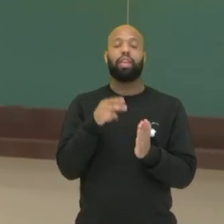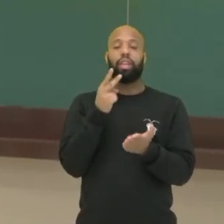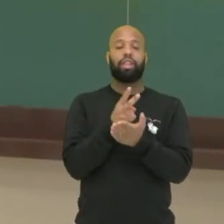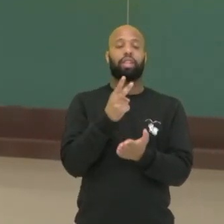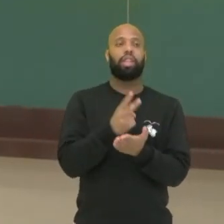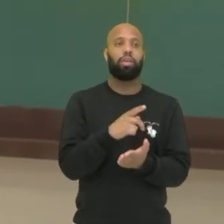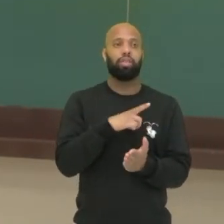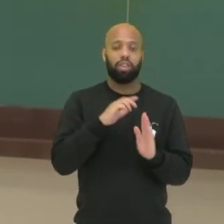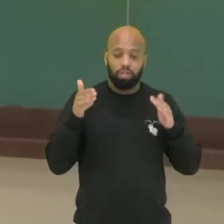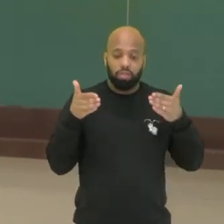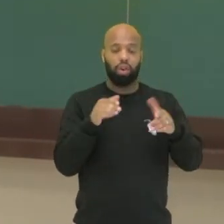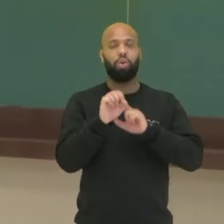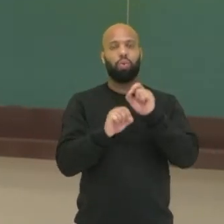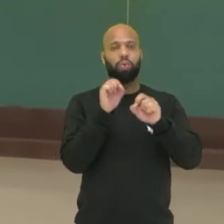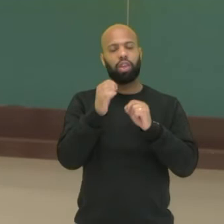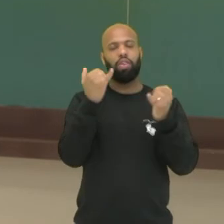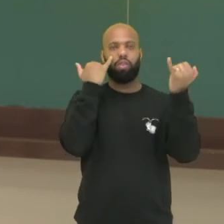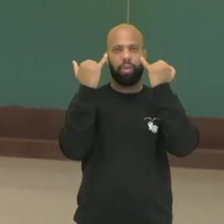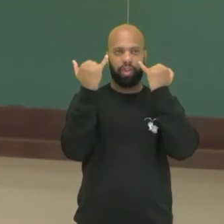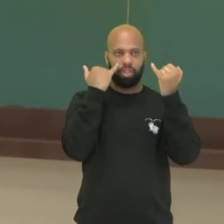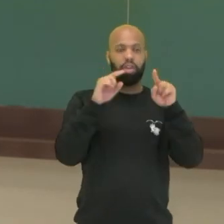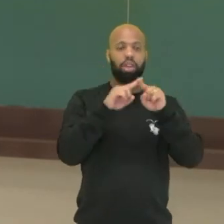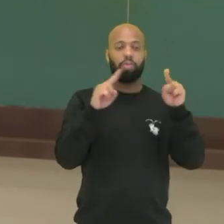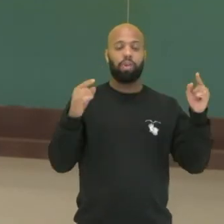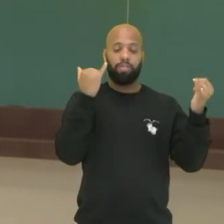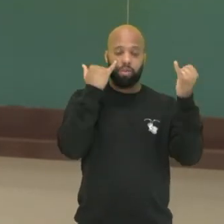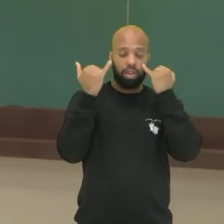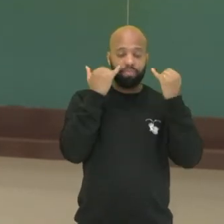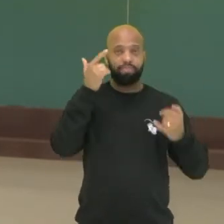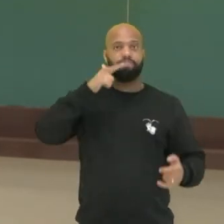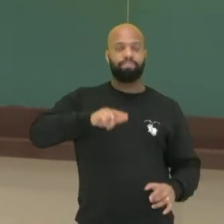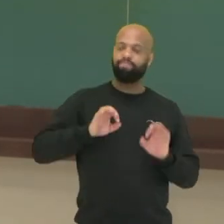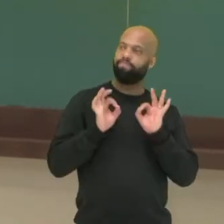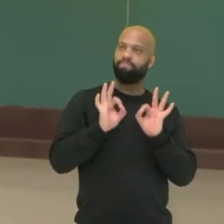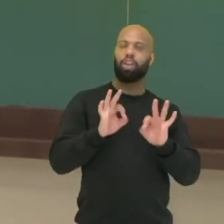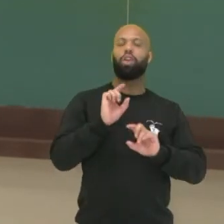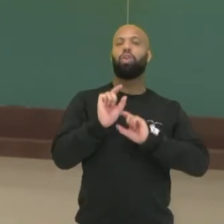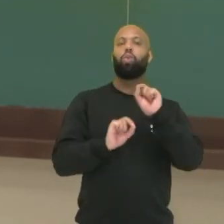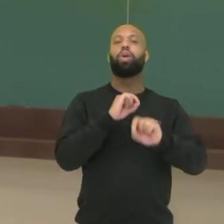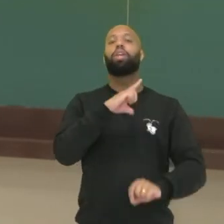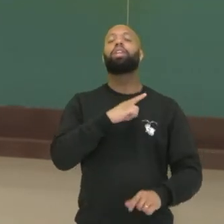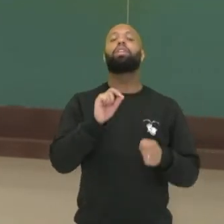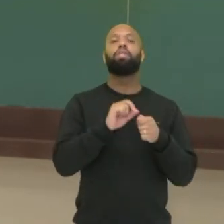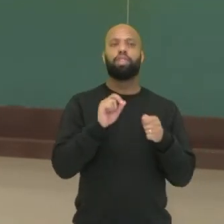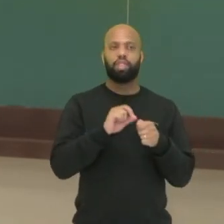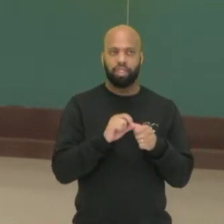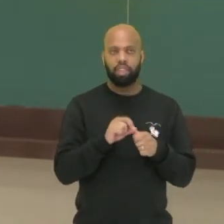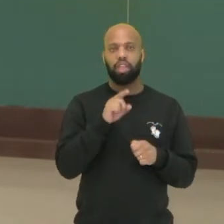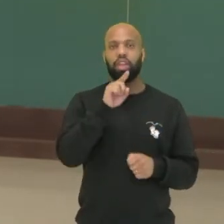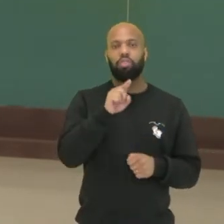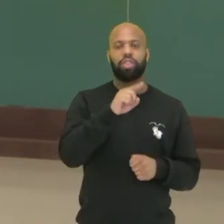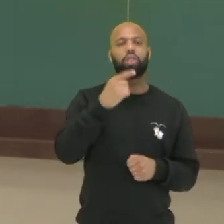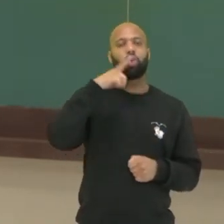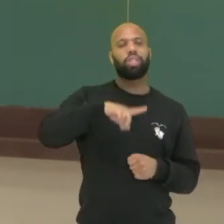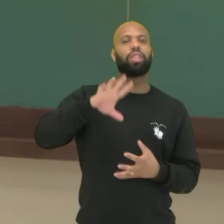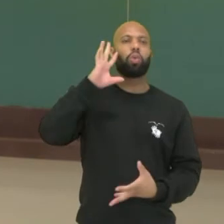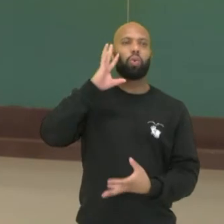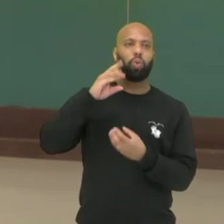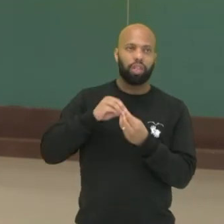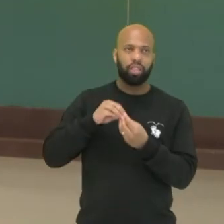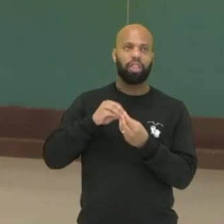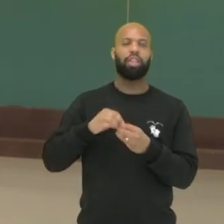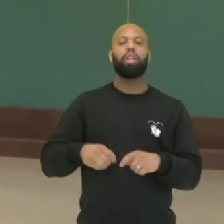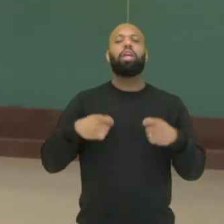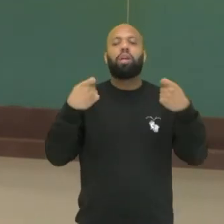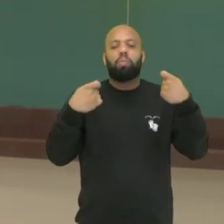levar informação. Mas para a informação chegar bem legalzinha, bem que você compreenda, precisa ter